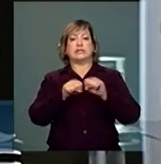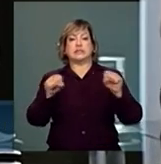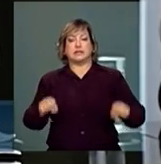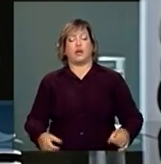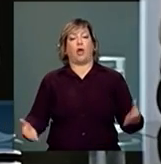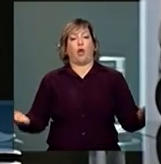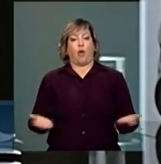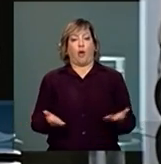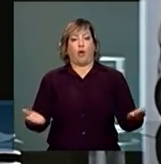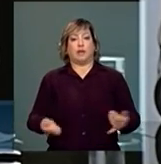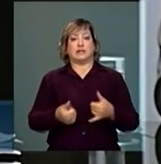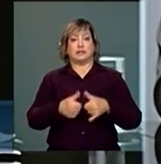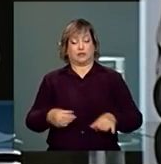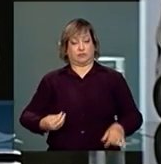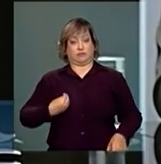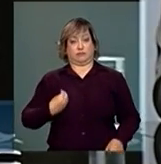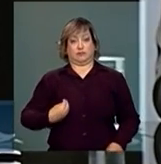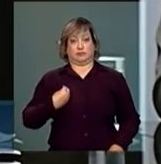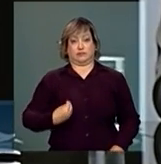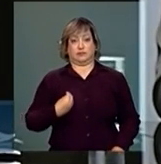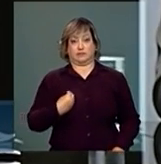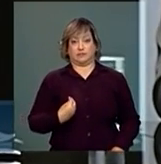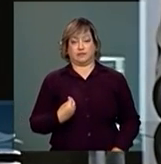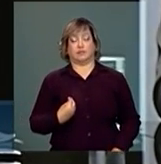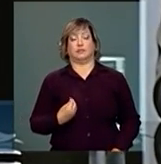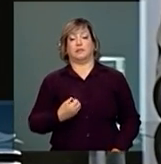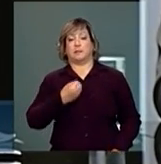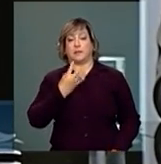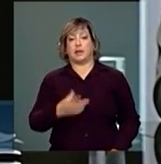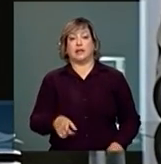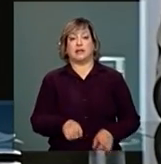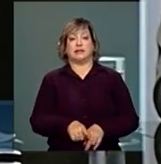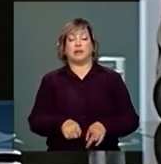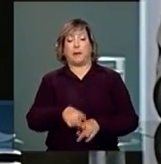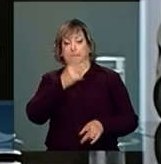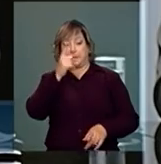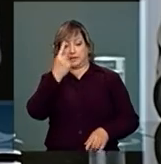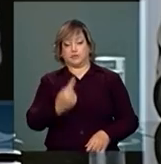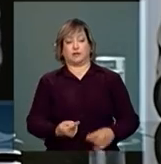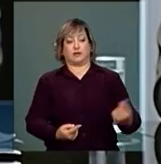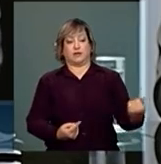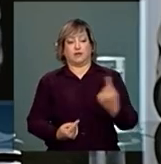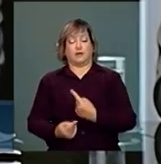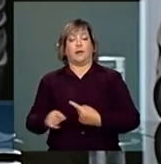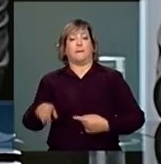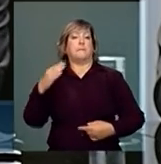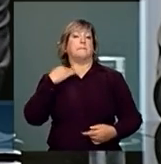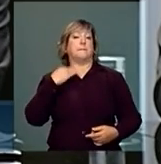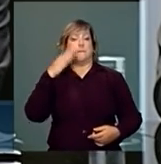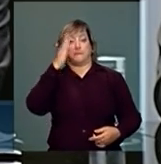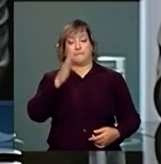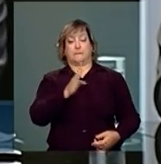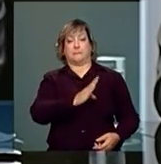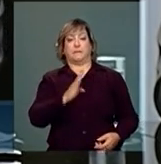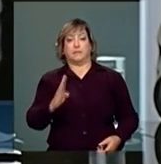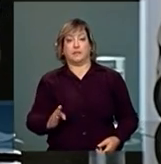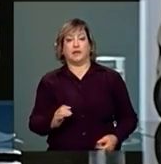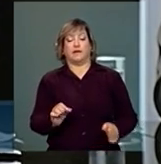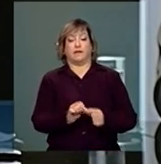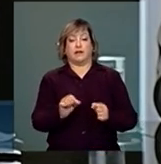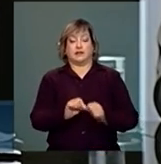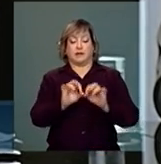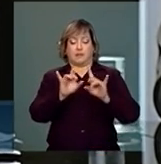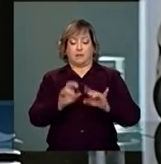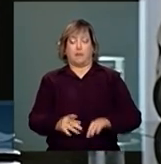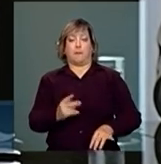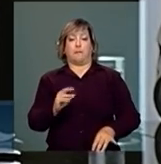hoje estejam operacionais, que um cliente do Banco do Brasil que desejar protocolizar uma proposta